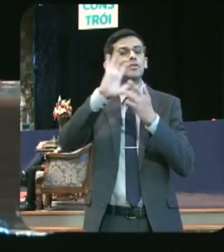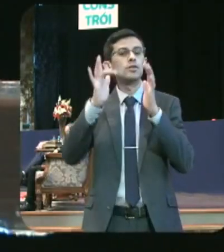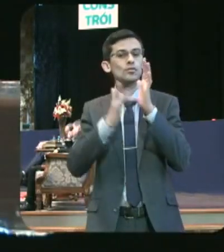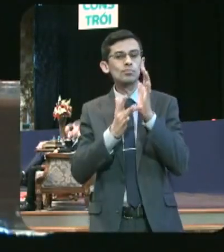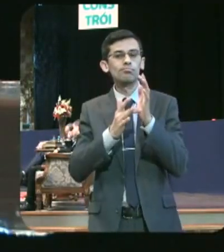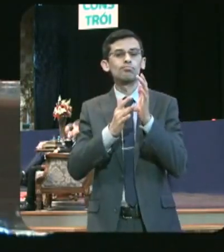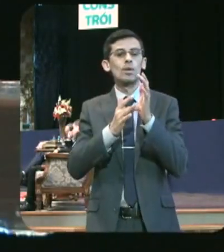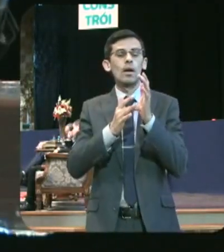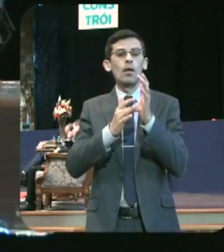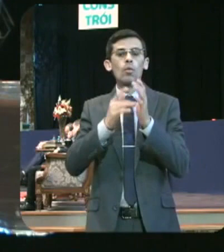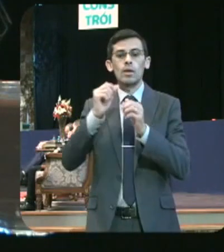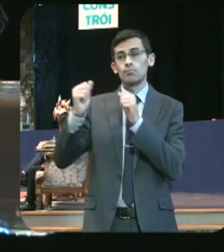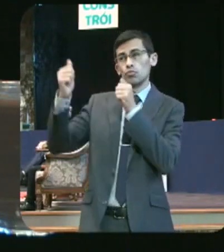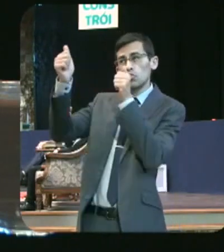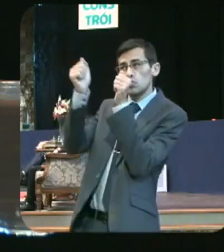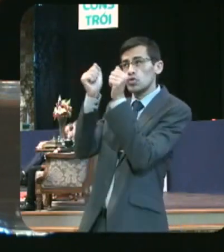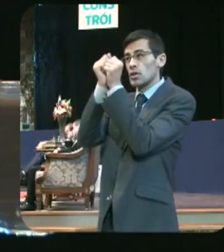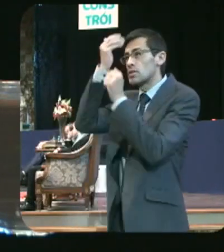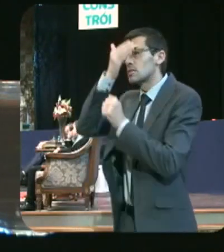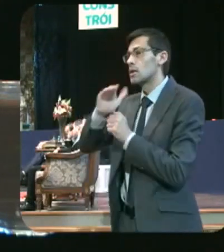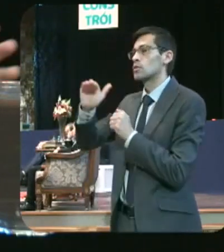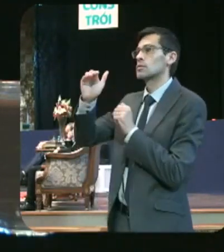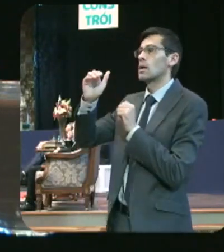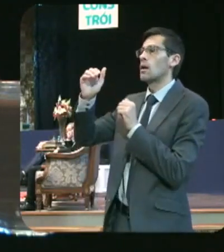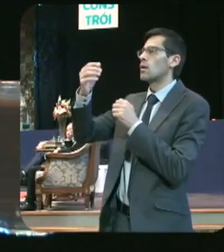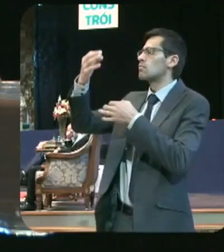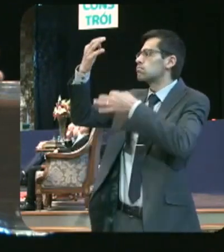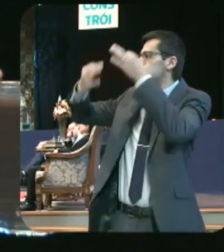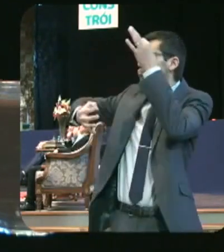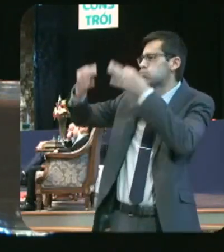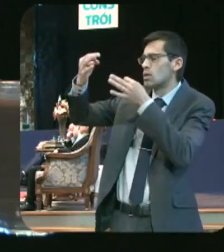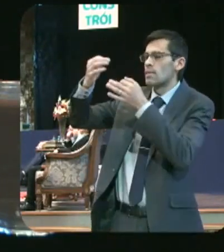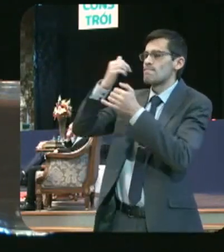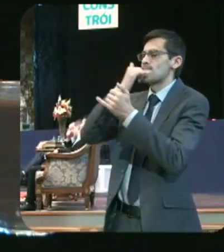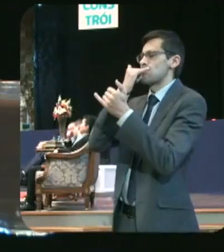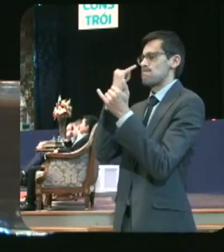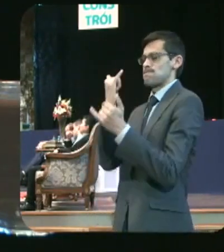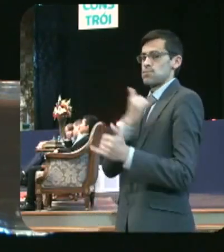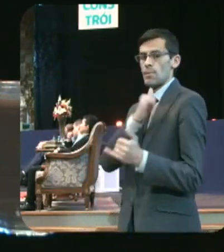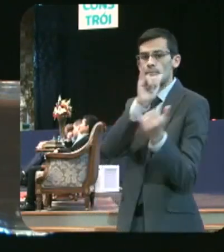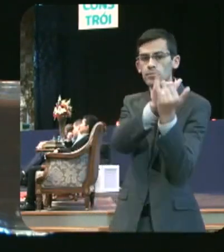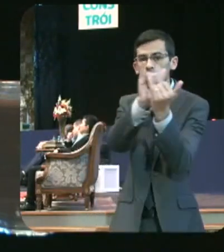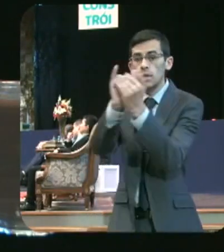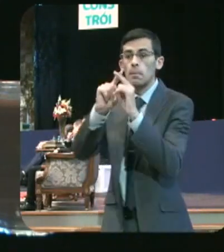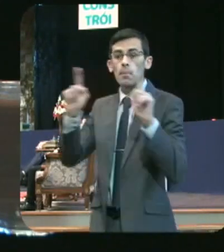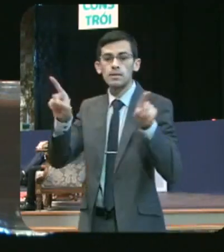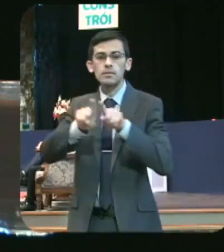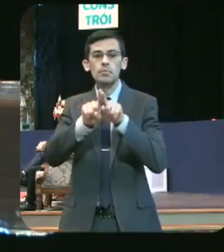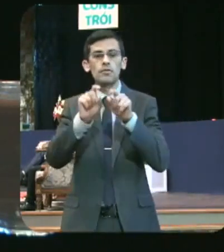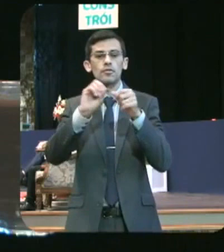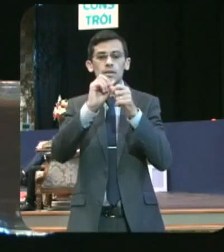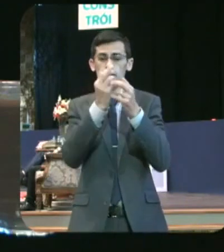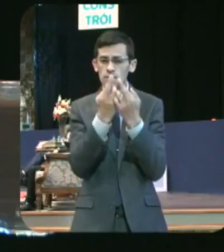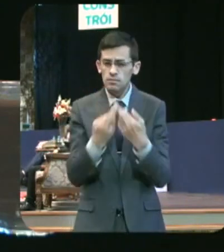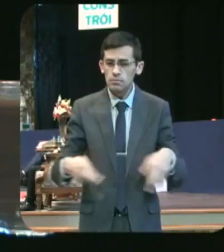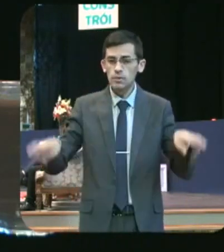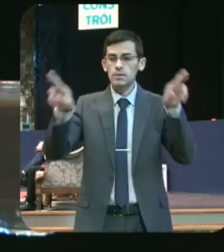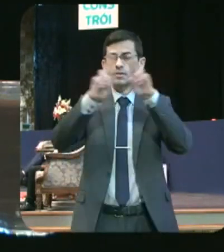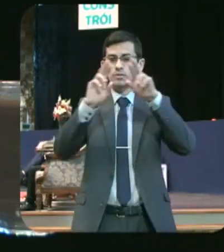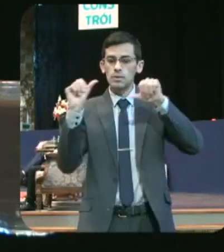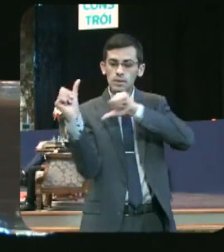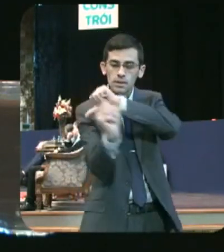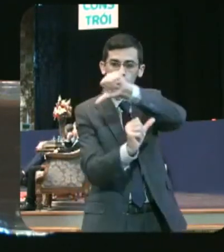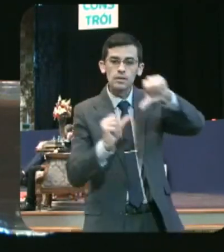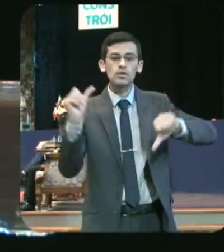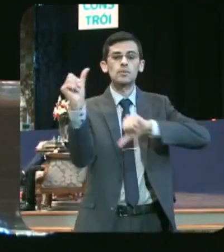de justiça com o Pai, pelo poder do seu sangue remidor, mas opera a transformação e restauração, que